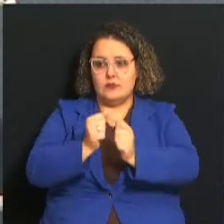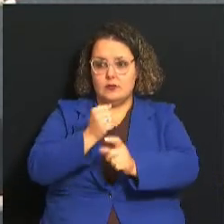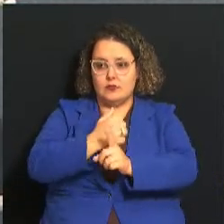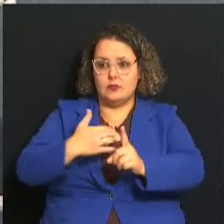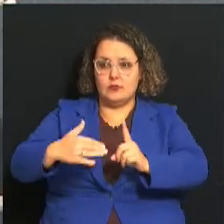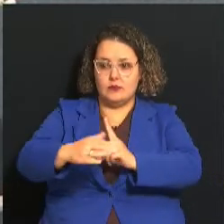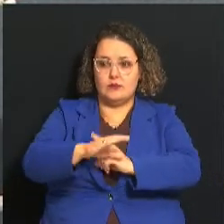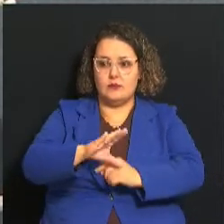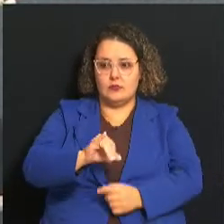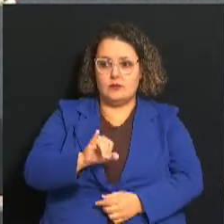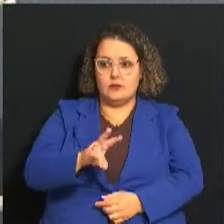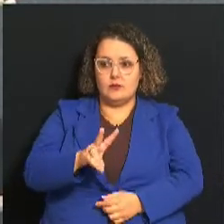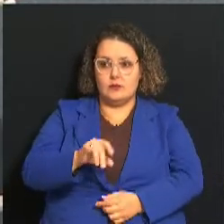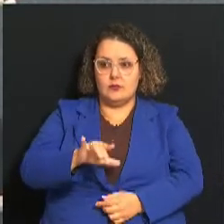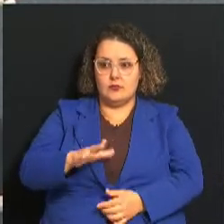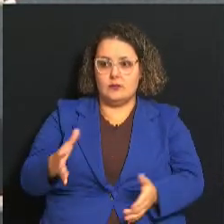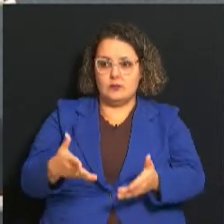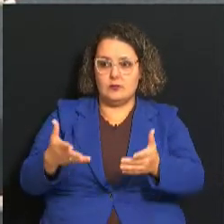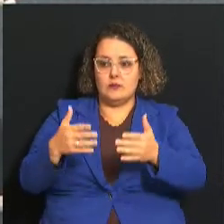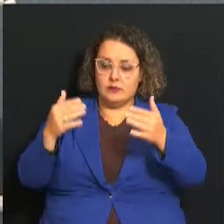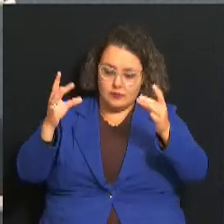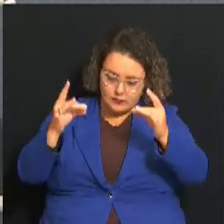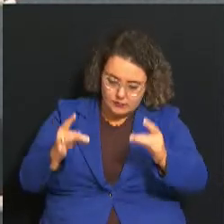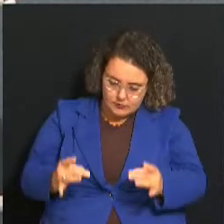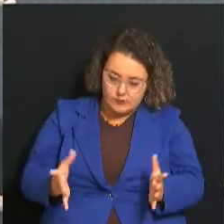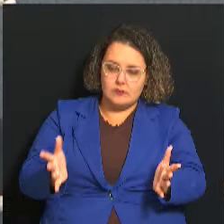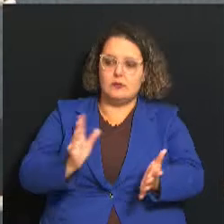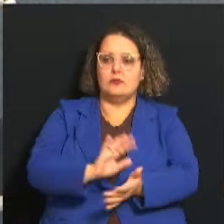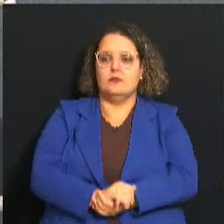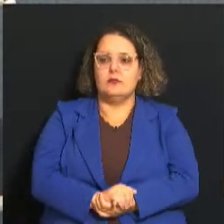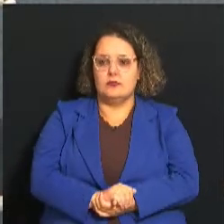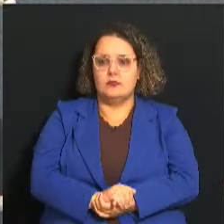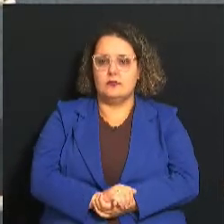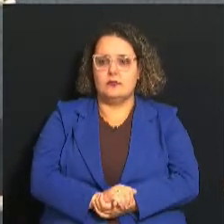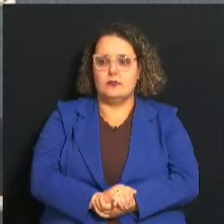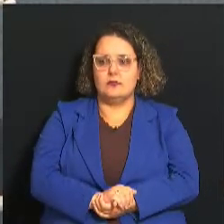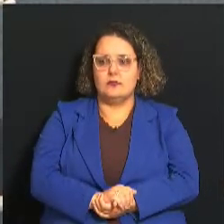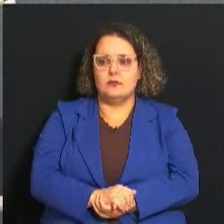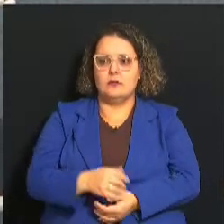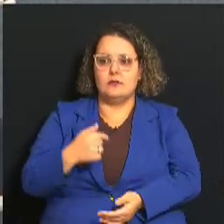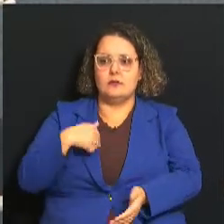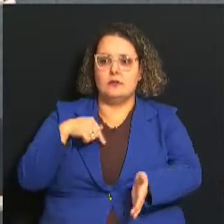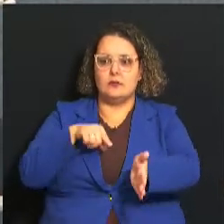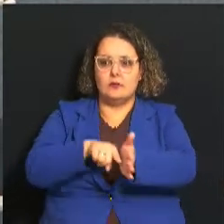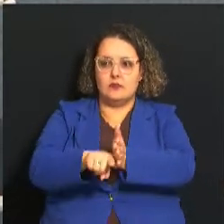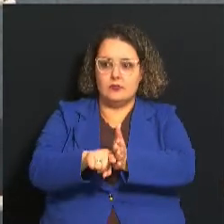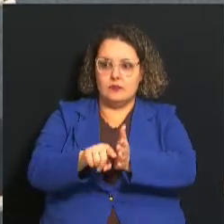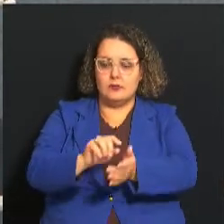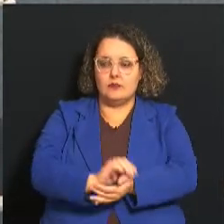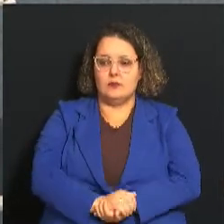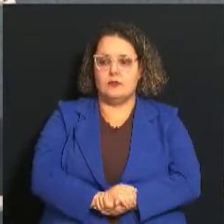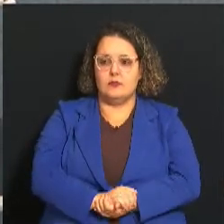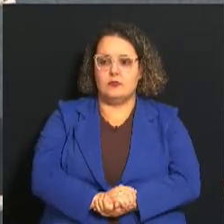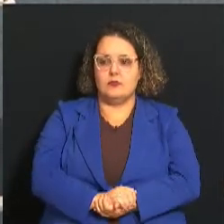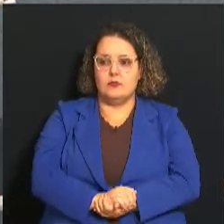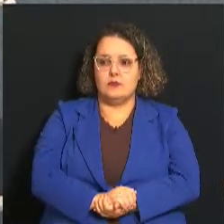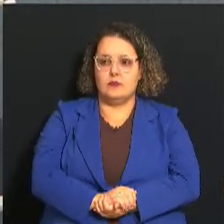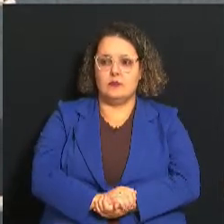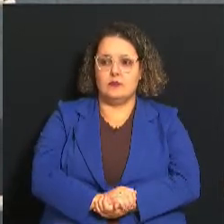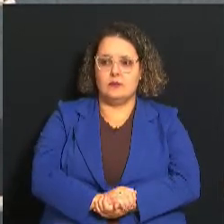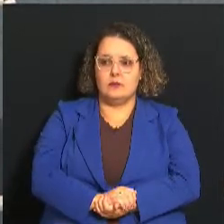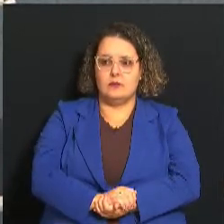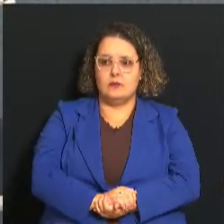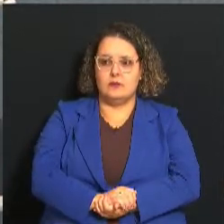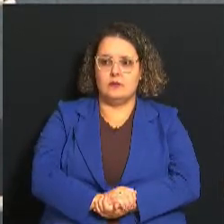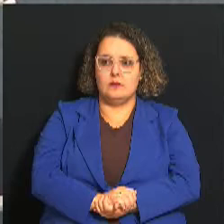civil iniciativas. Bom, eu pergunto, isso já não esvazia um pouco a